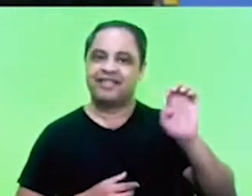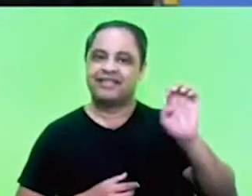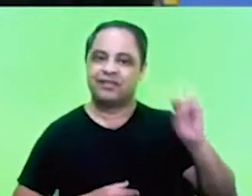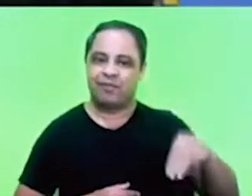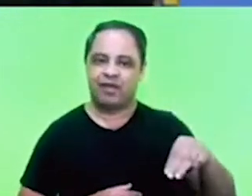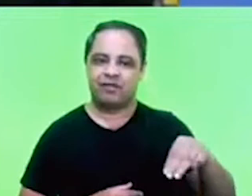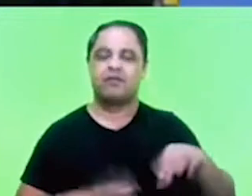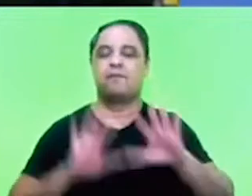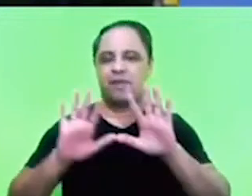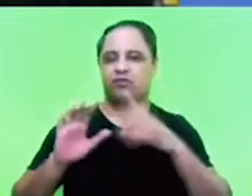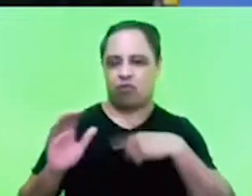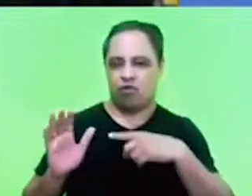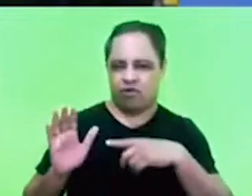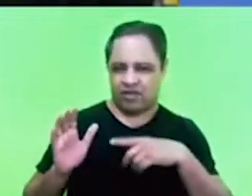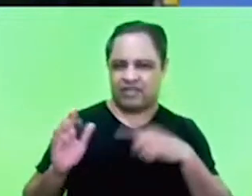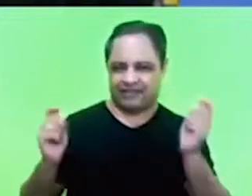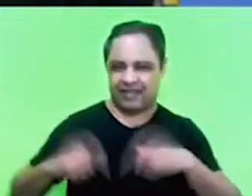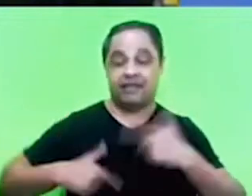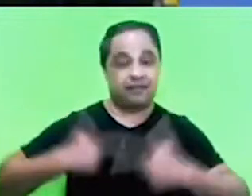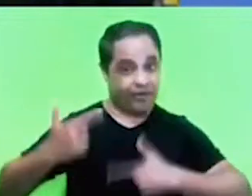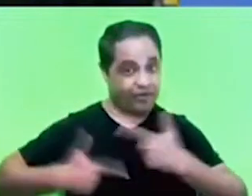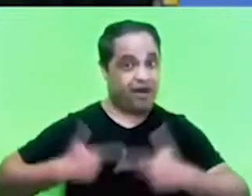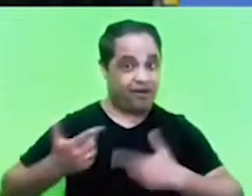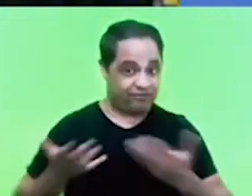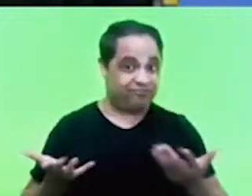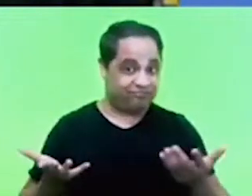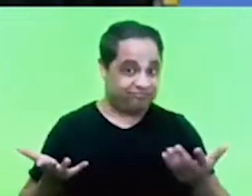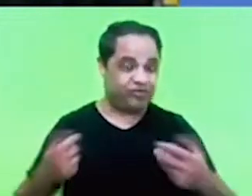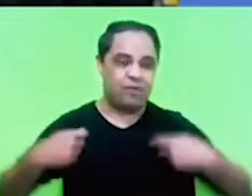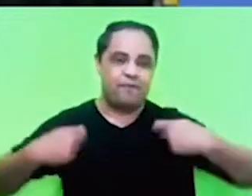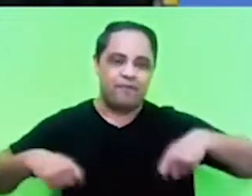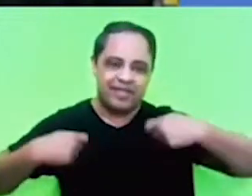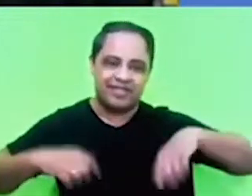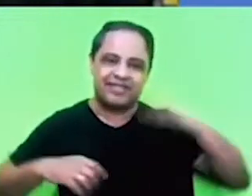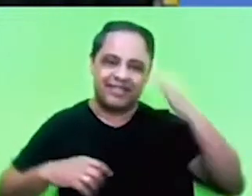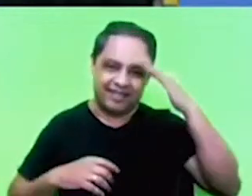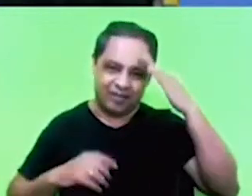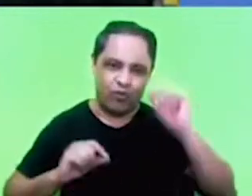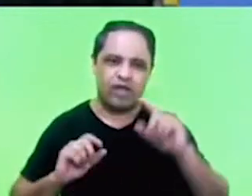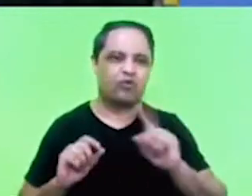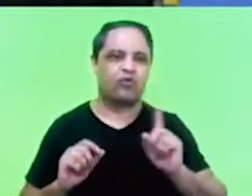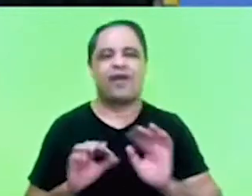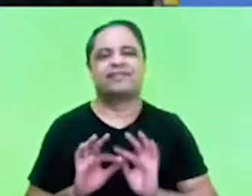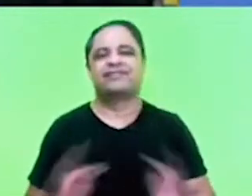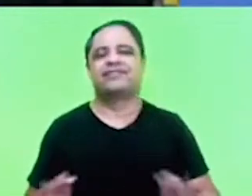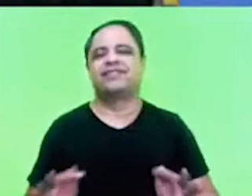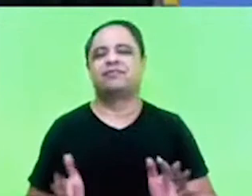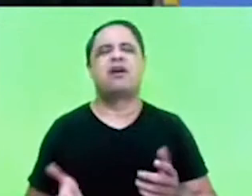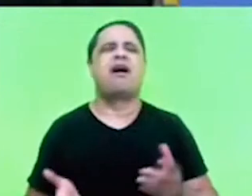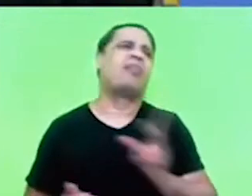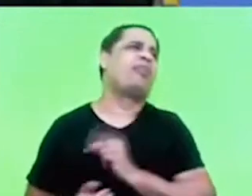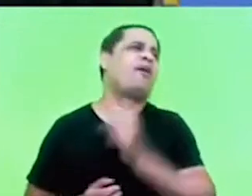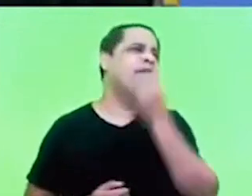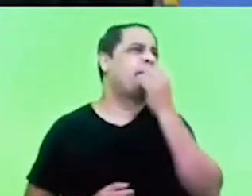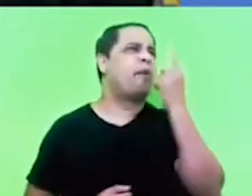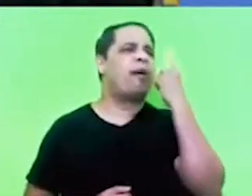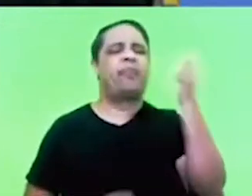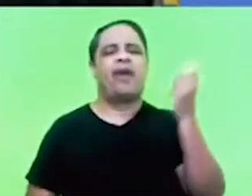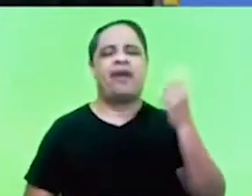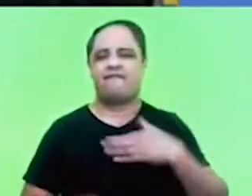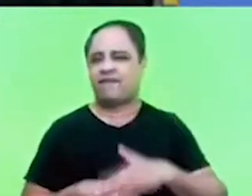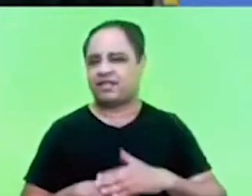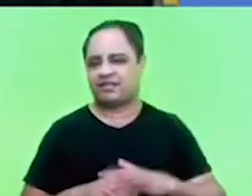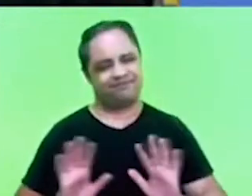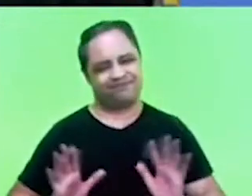Agora, é uma coisa que dá trabalho, entendeu? Então, assim, precisa entender o seguinte: não é que é simples, não é falar, nossa, que boa ideia, vamos fazer,